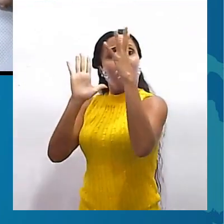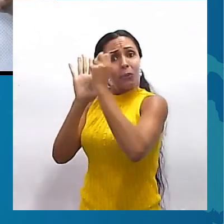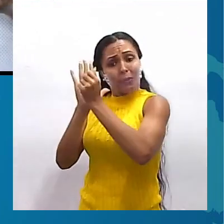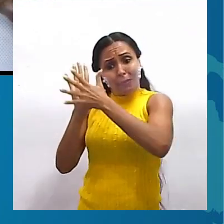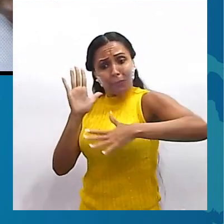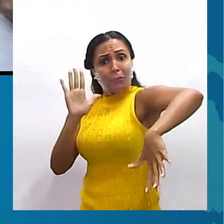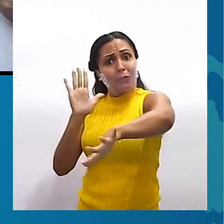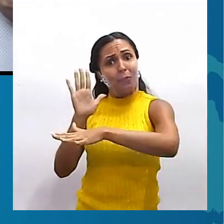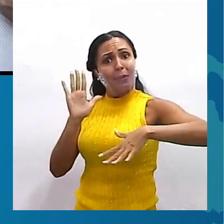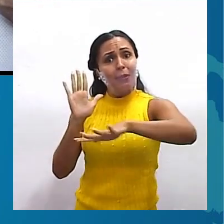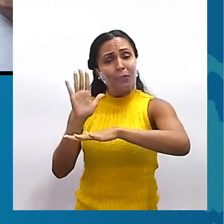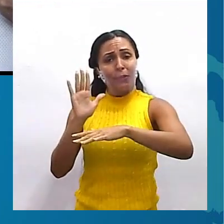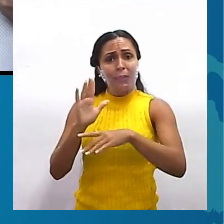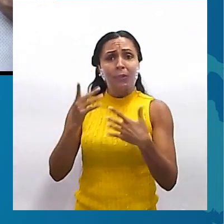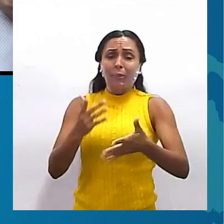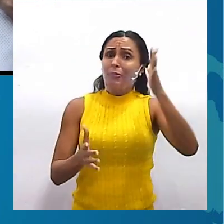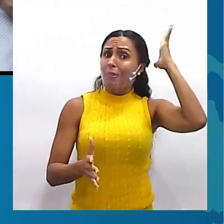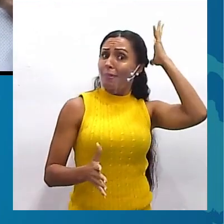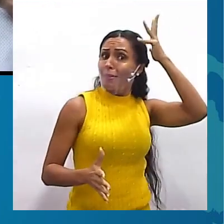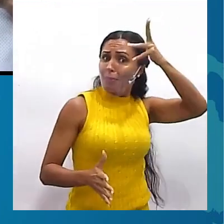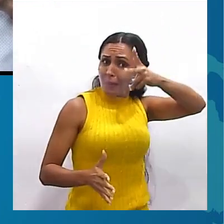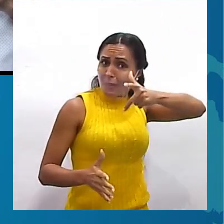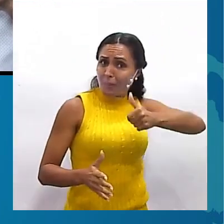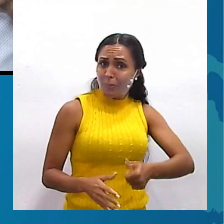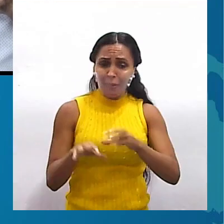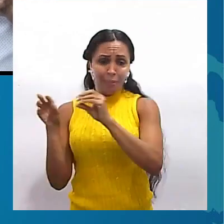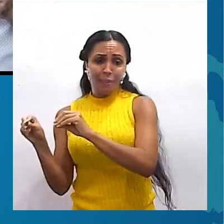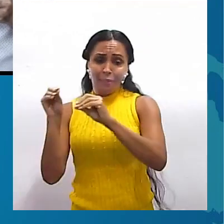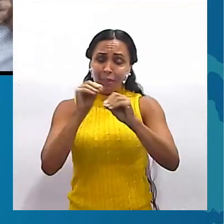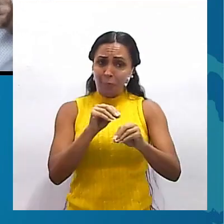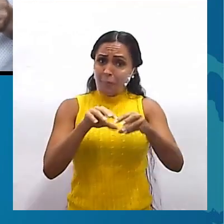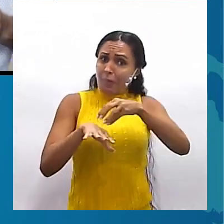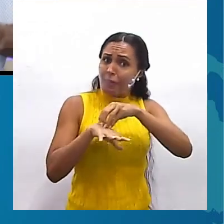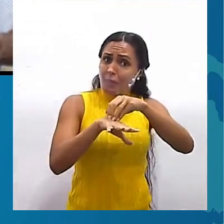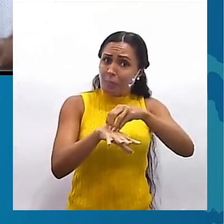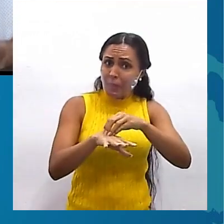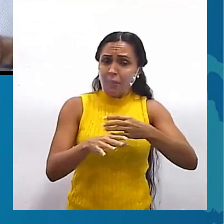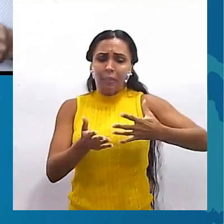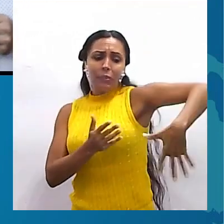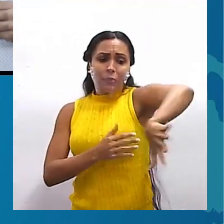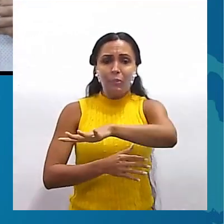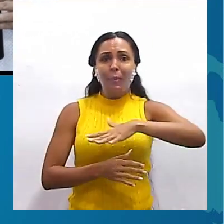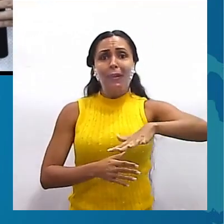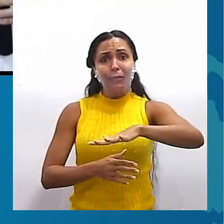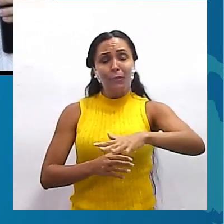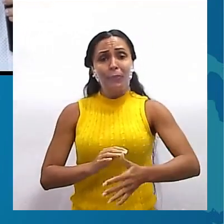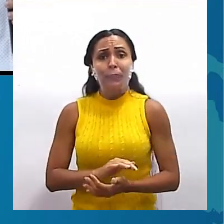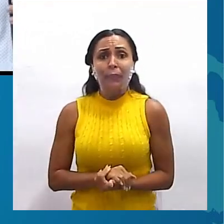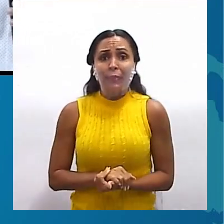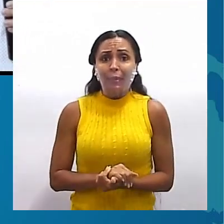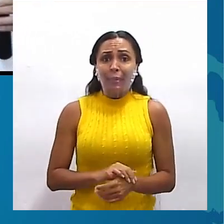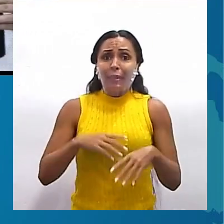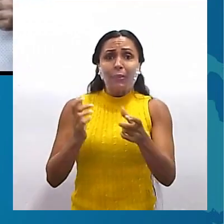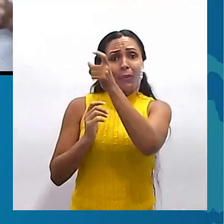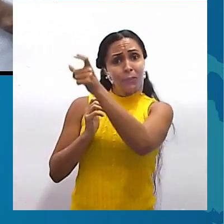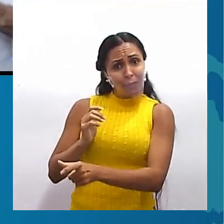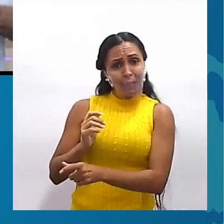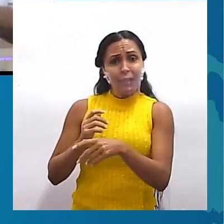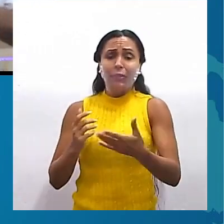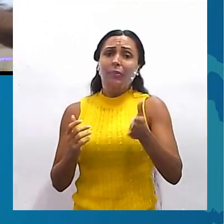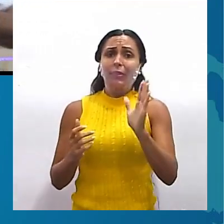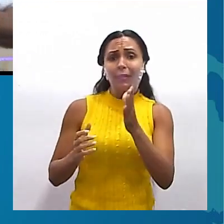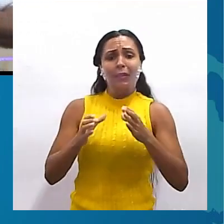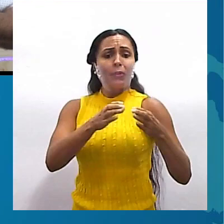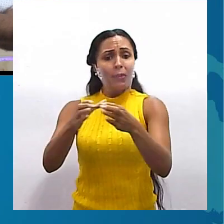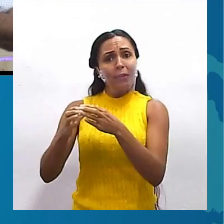espaço. Quando chega de madrugada, ela transfere essa carga do CD até esse espaço. Quando o cliente abrir, já tem uma